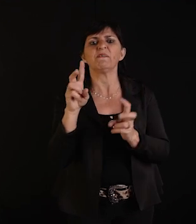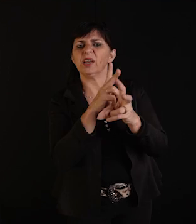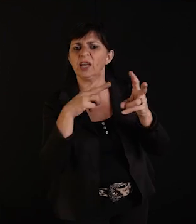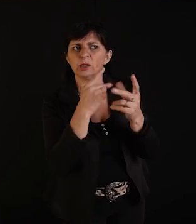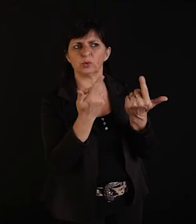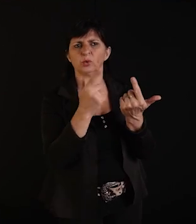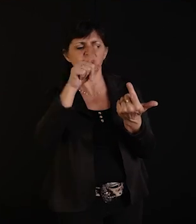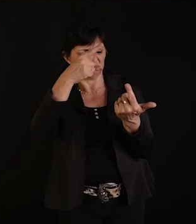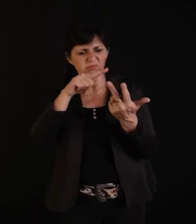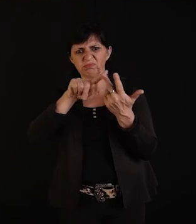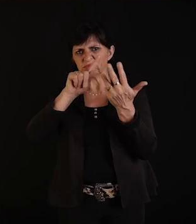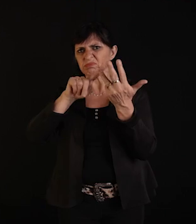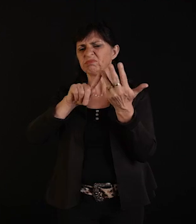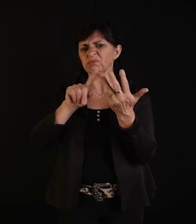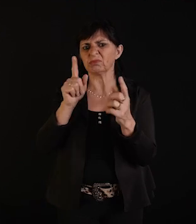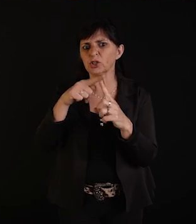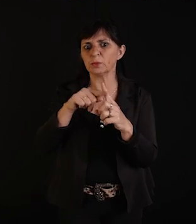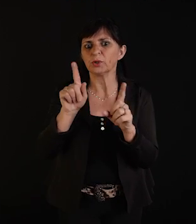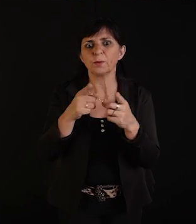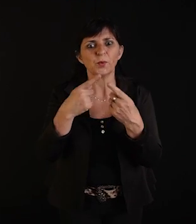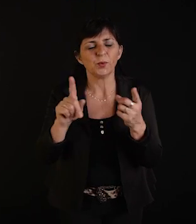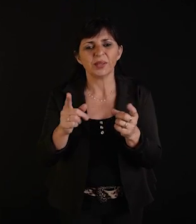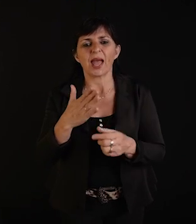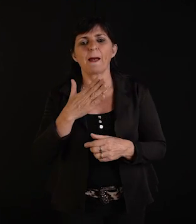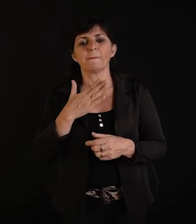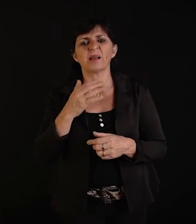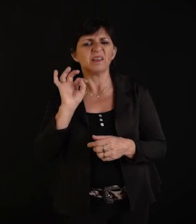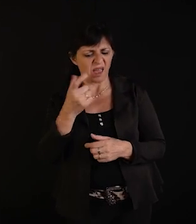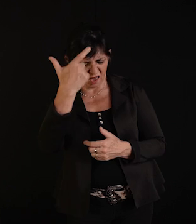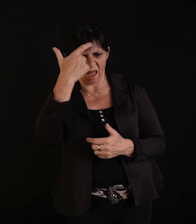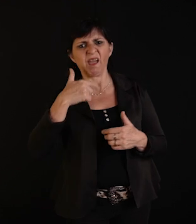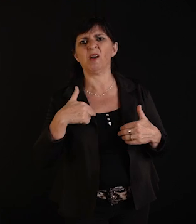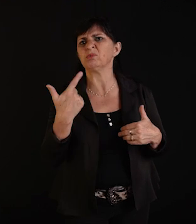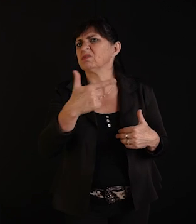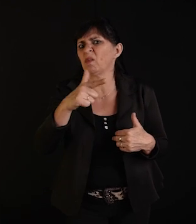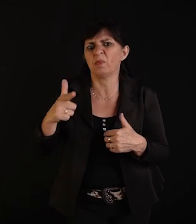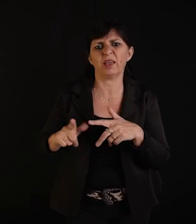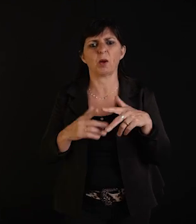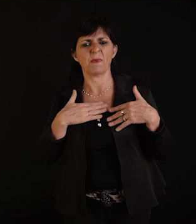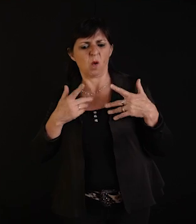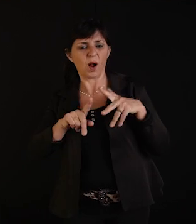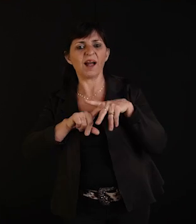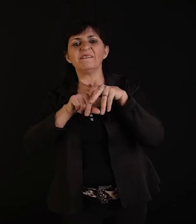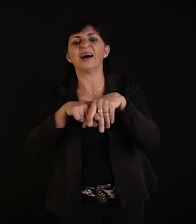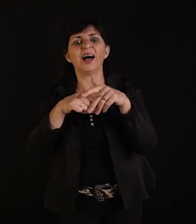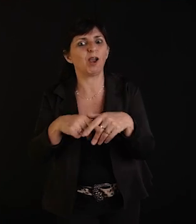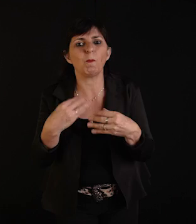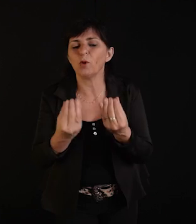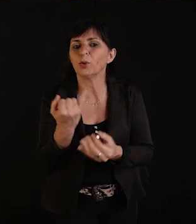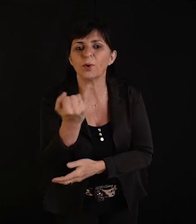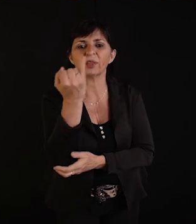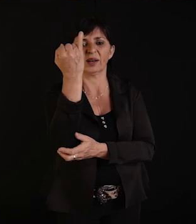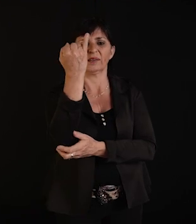o Gaúcho e o Cavalo entrou, cara, para ser mais uma das grandes músicas dos Monarcas, onde hoje eu tenho muito orgulho em falar que eu gravei essa